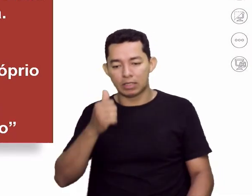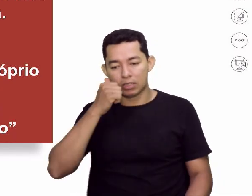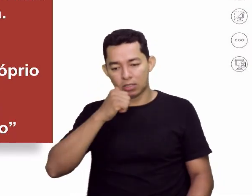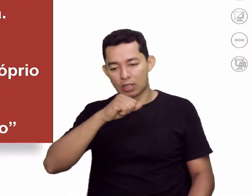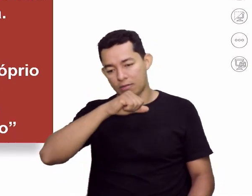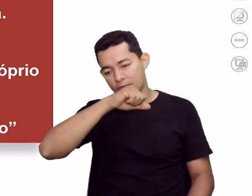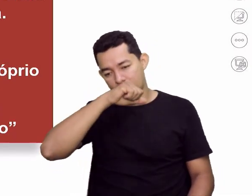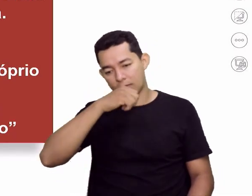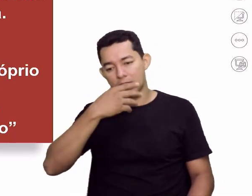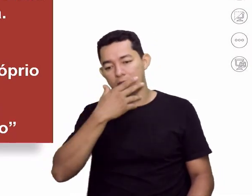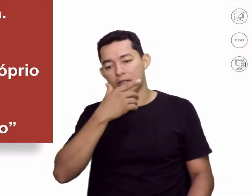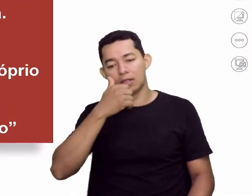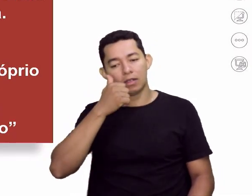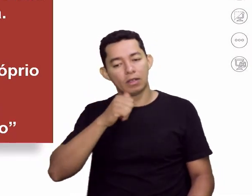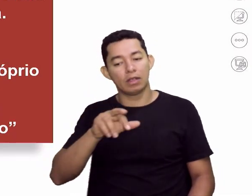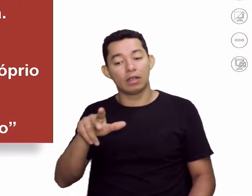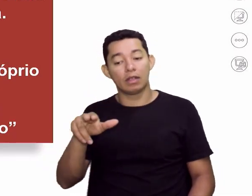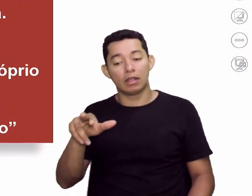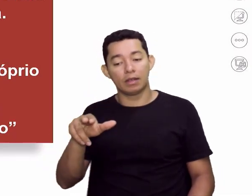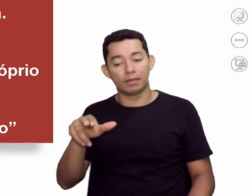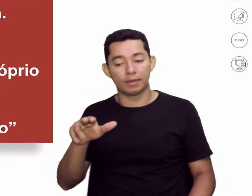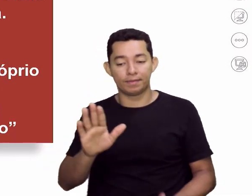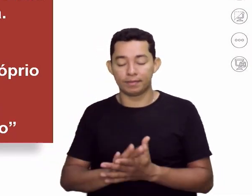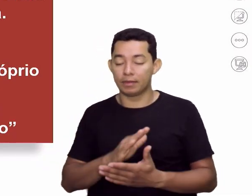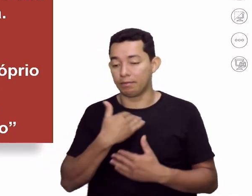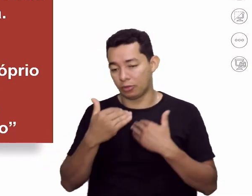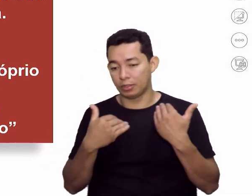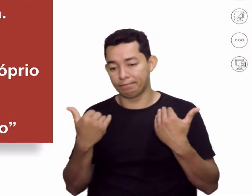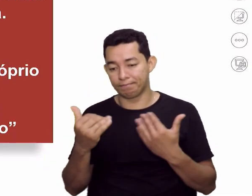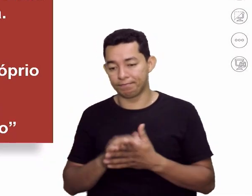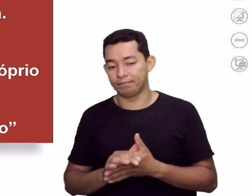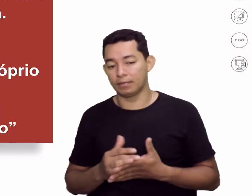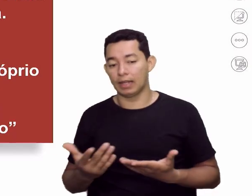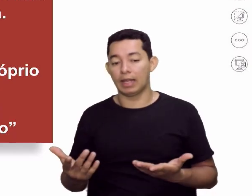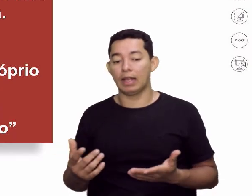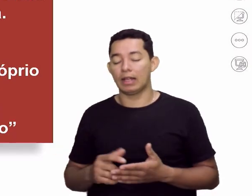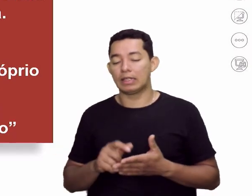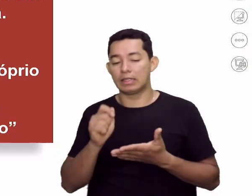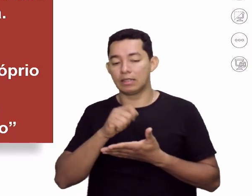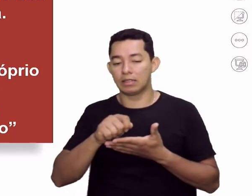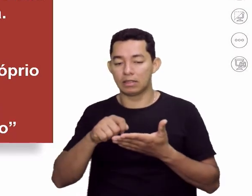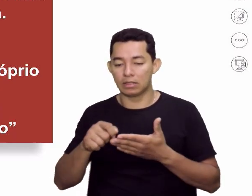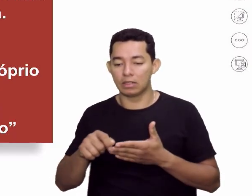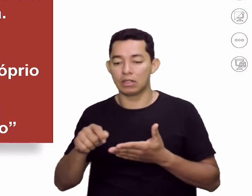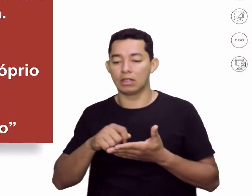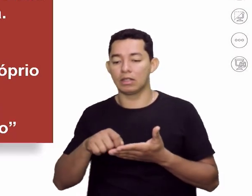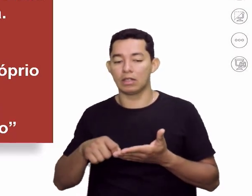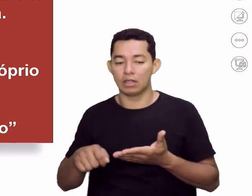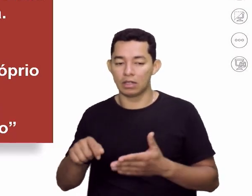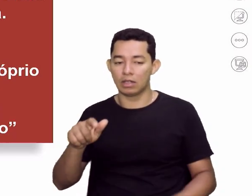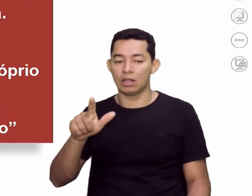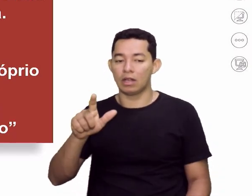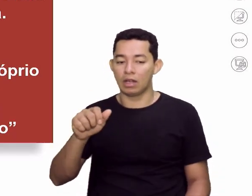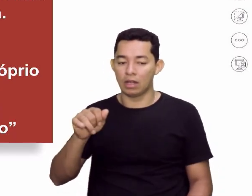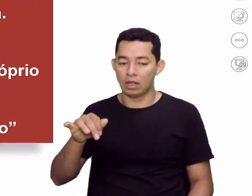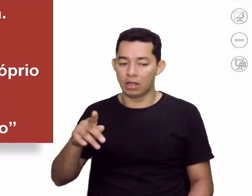irmã, né? Então, ele escreveu a lápis diretamente no próprio quadro.